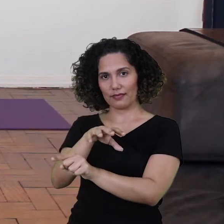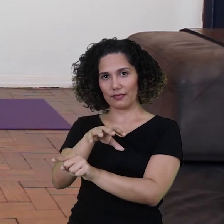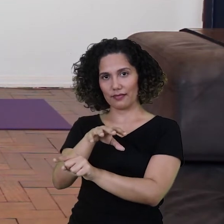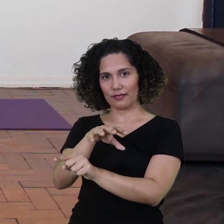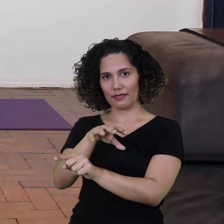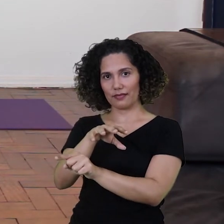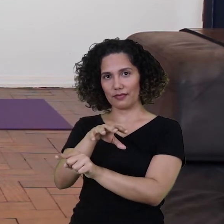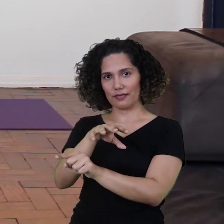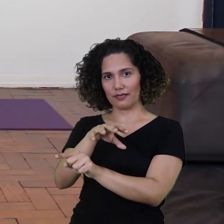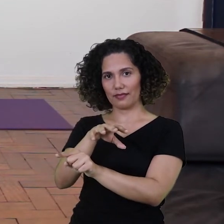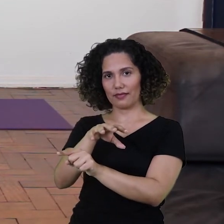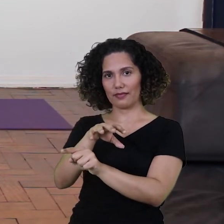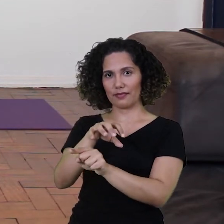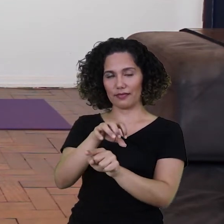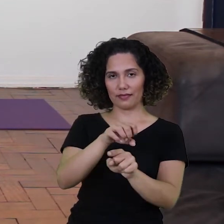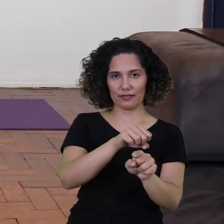expira,